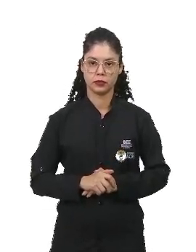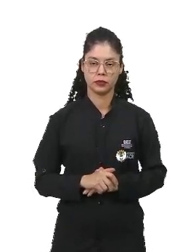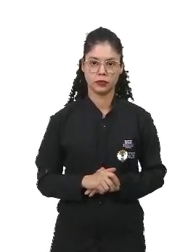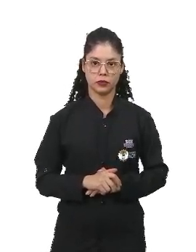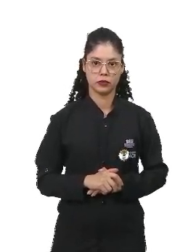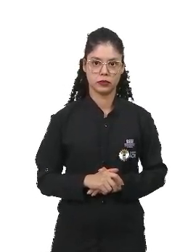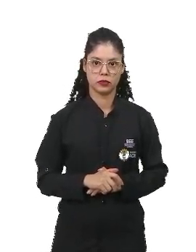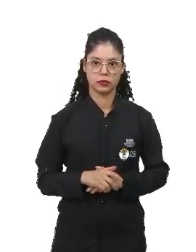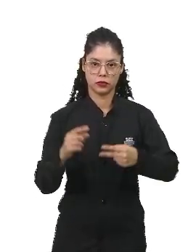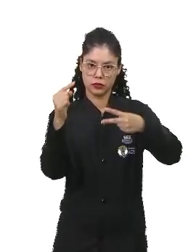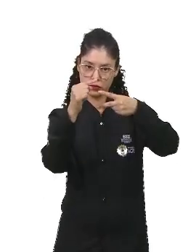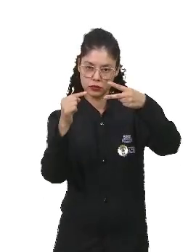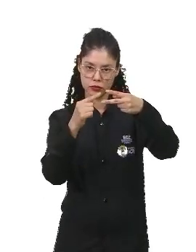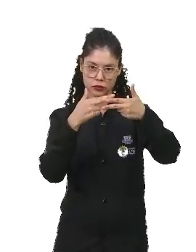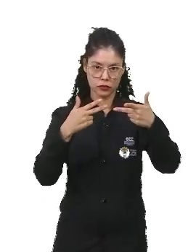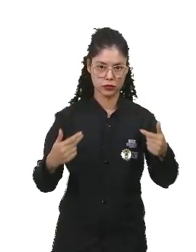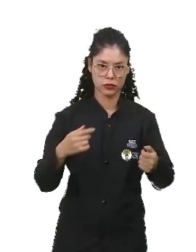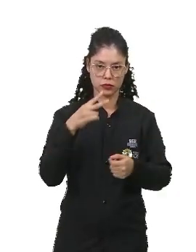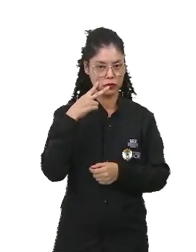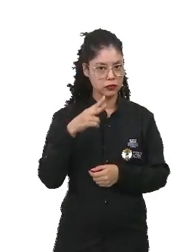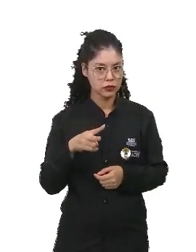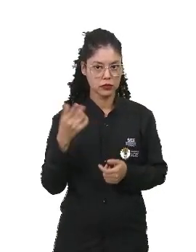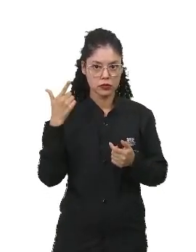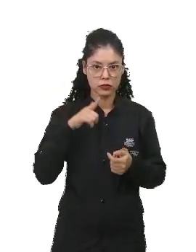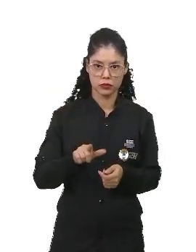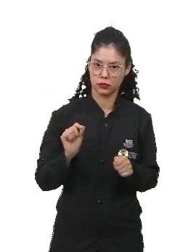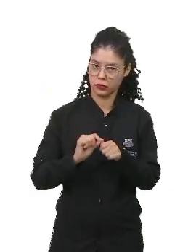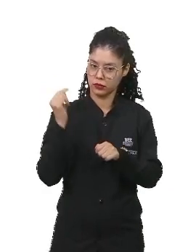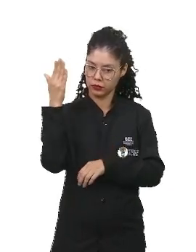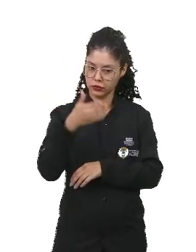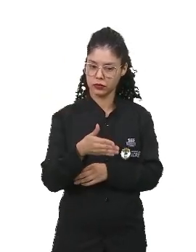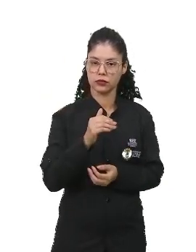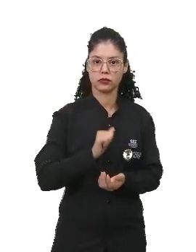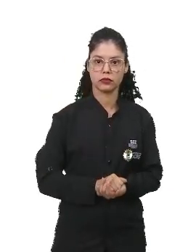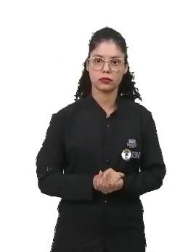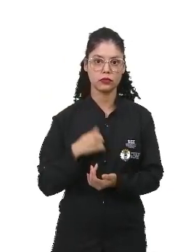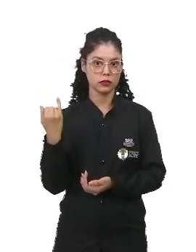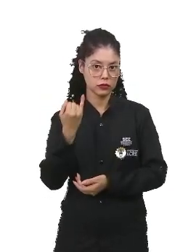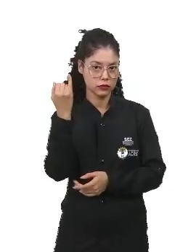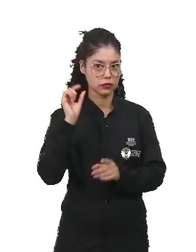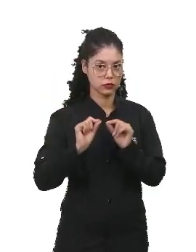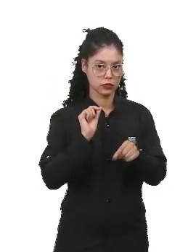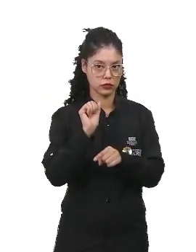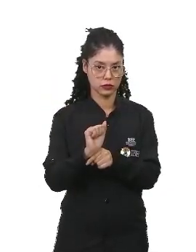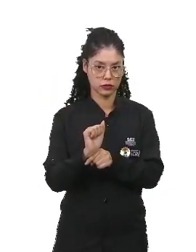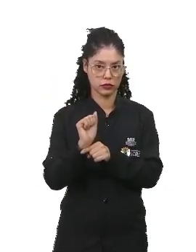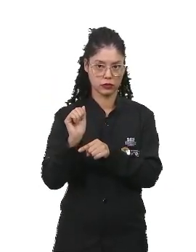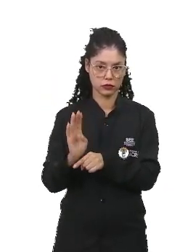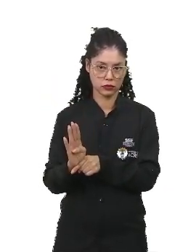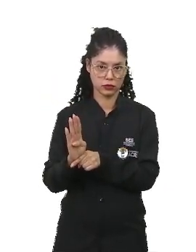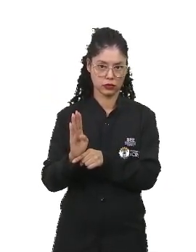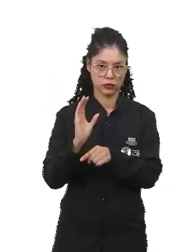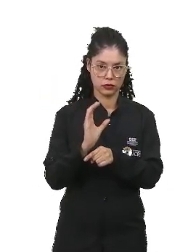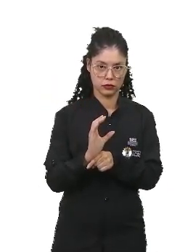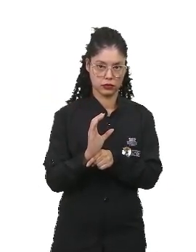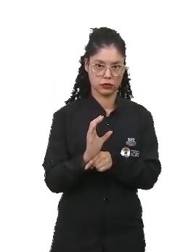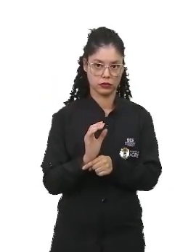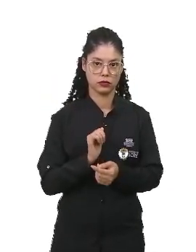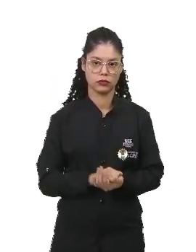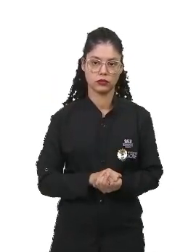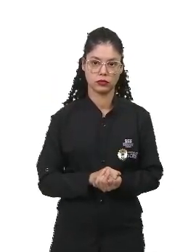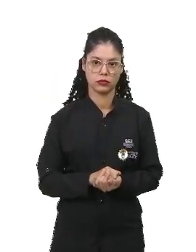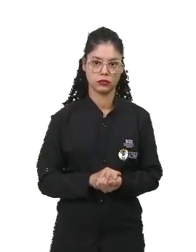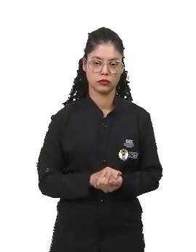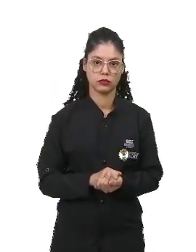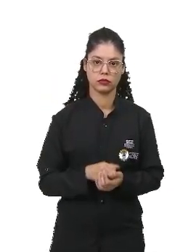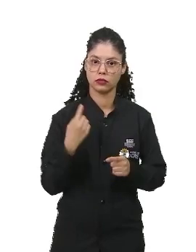Se eu tivesse esses dois objetos, eu consigo determinar a equação simétrica da reta. É importante que nem A, e nem B e nem C sejam